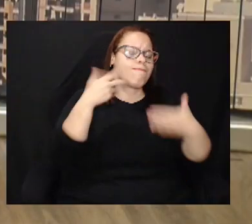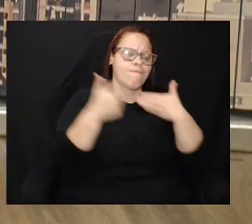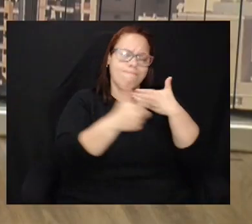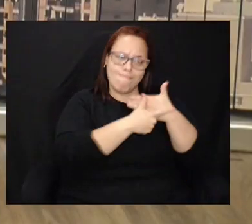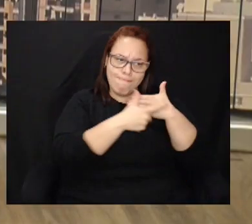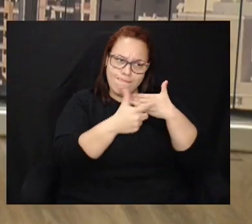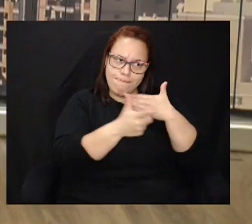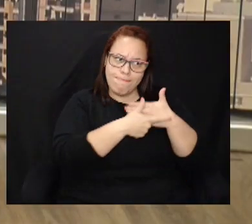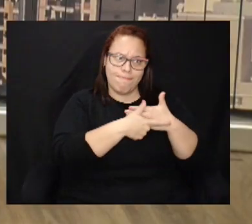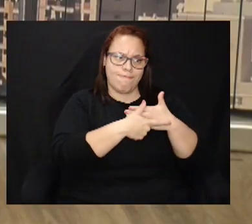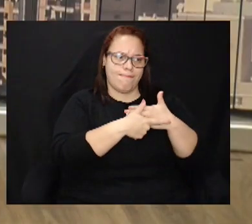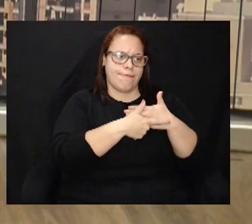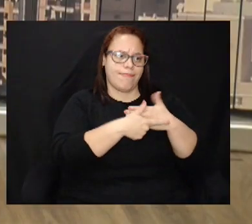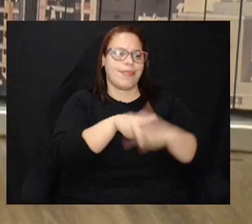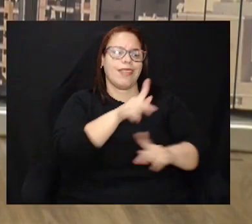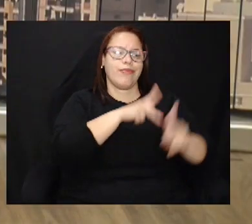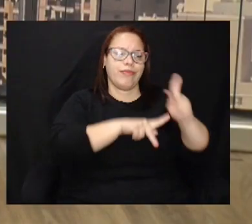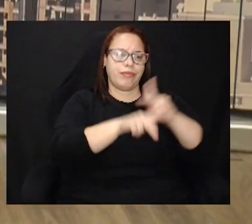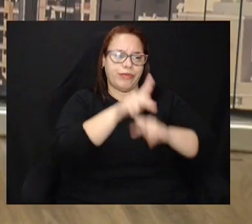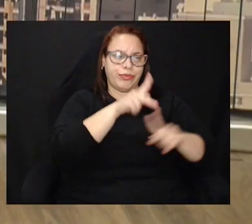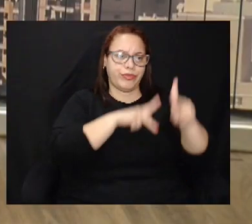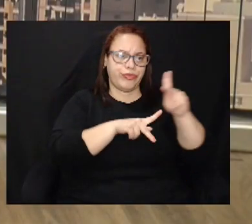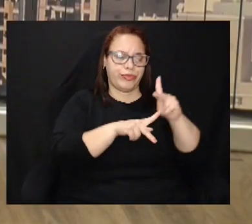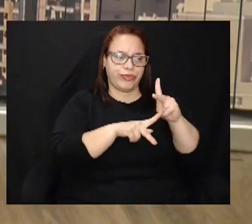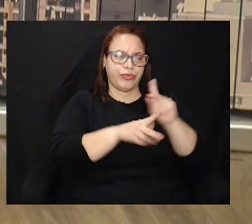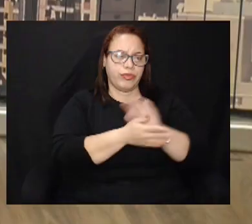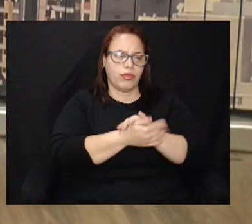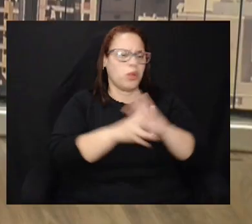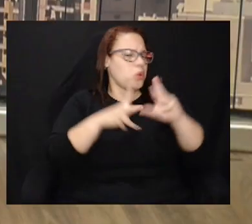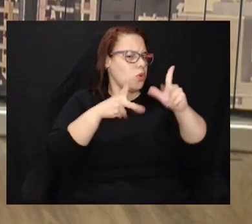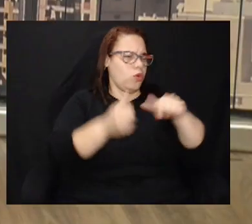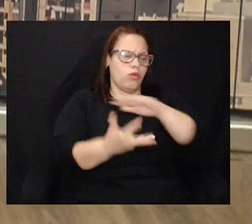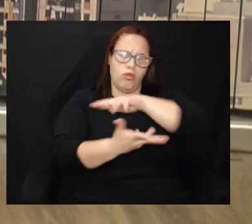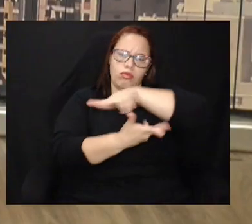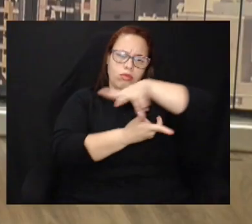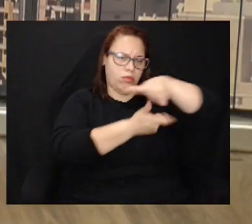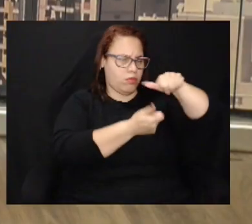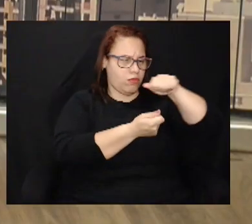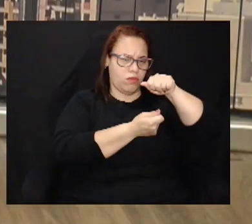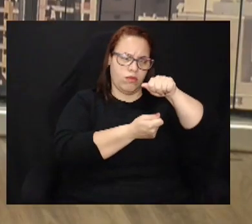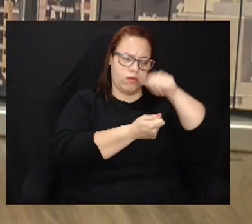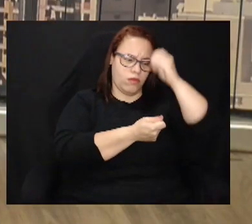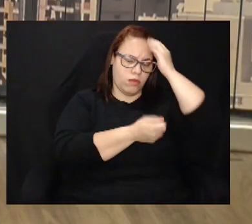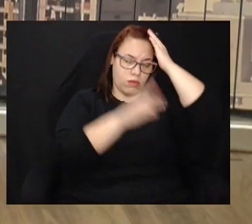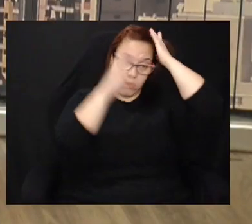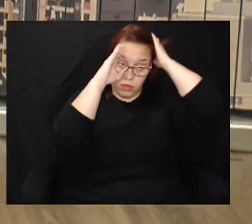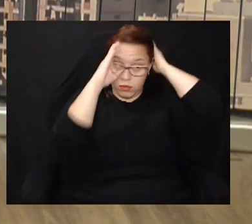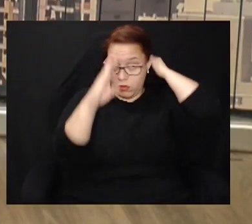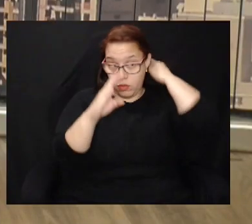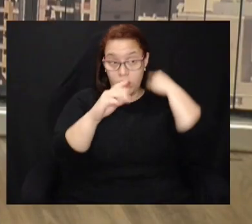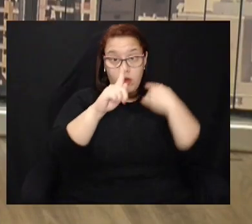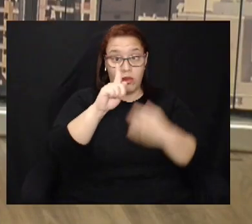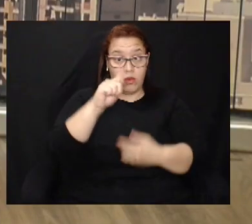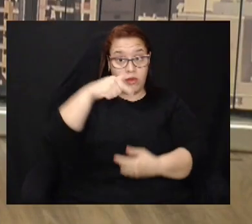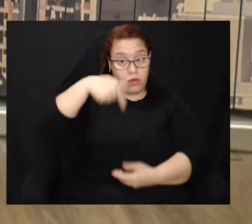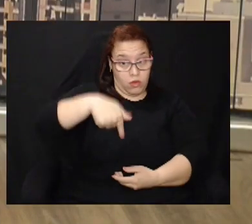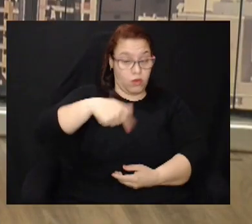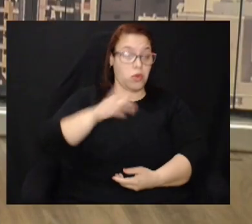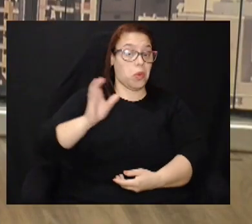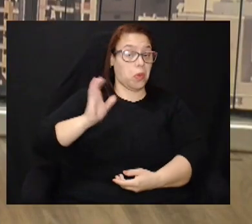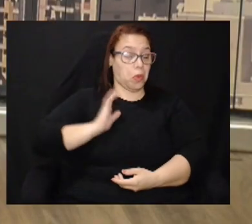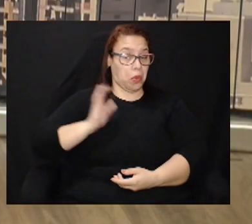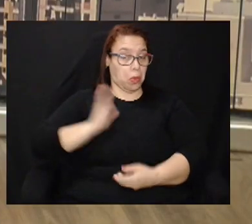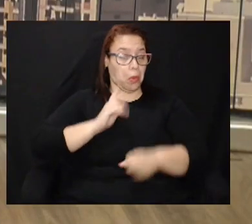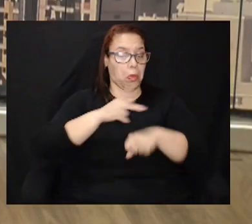as populações de todo o mundo, né, principalmente G7, os países ricos e também